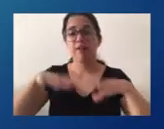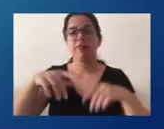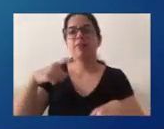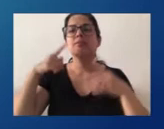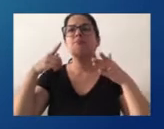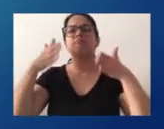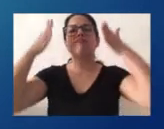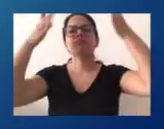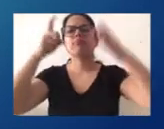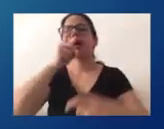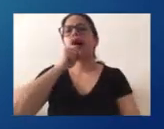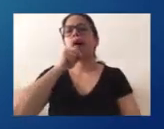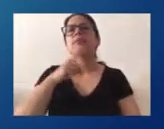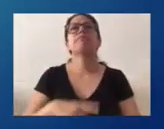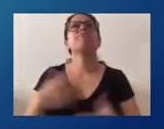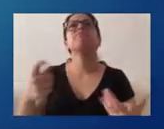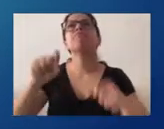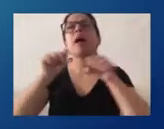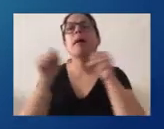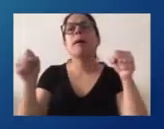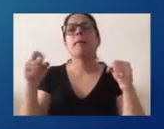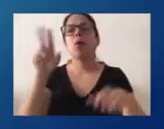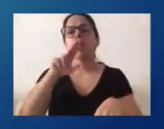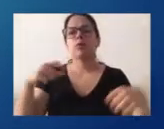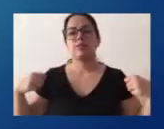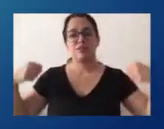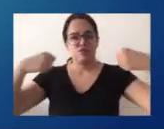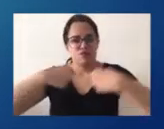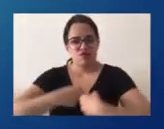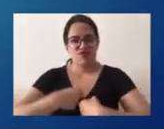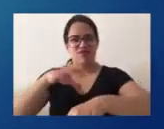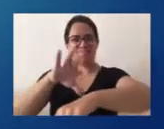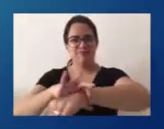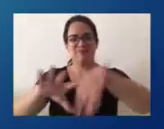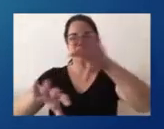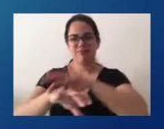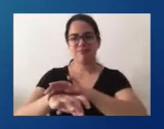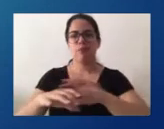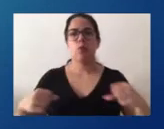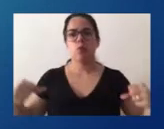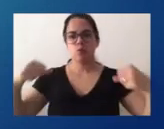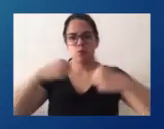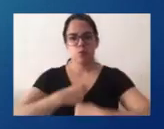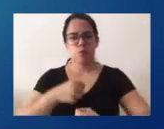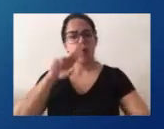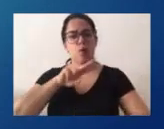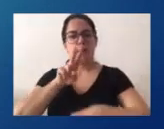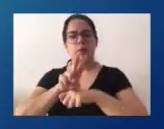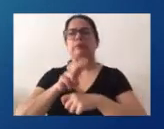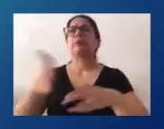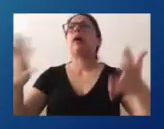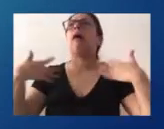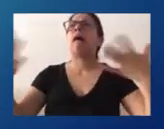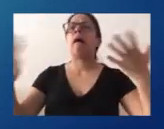não está funcionando e a pessoa tem que ficar usando lá o jaleco de manga longa, então isso gera um desconforto, as pessoas